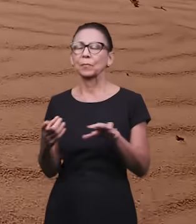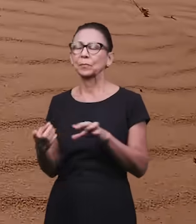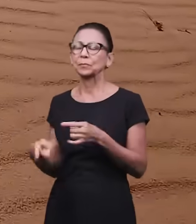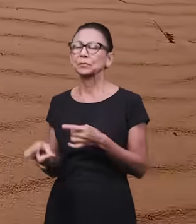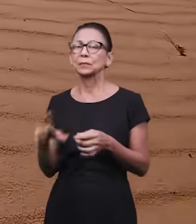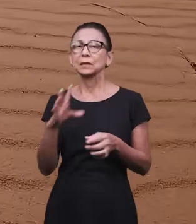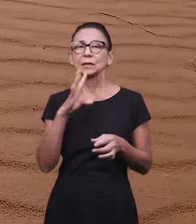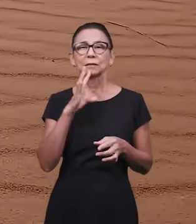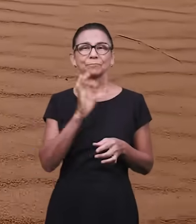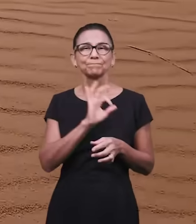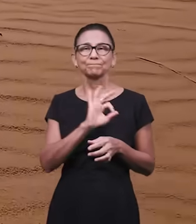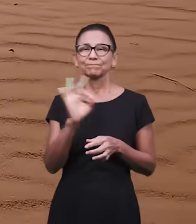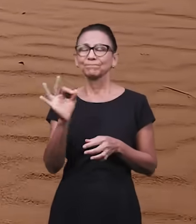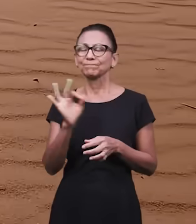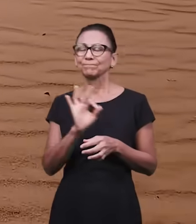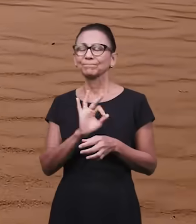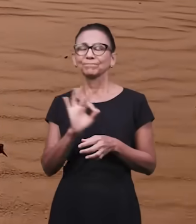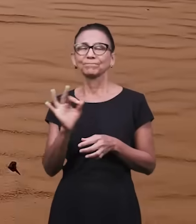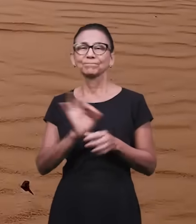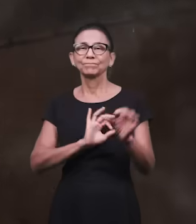participar.